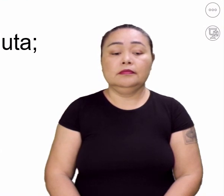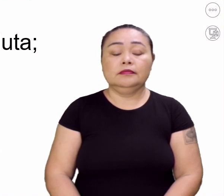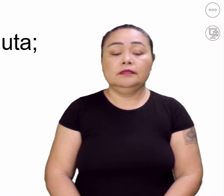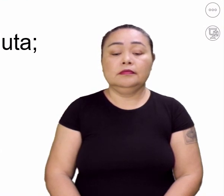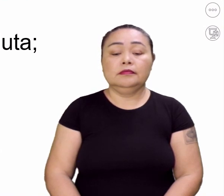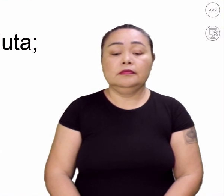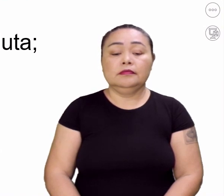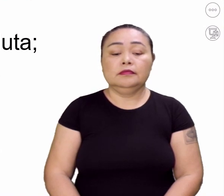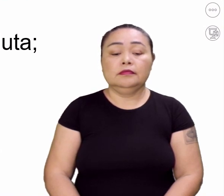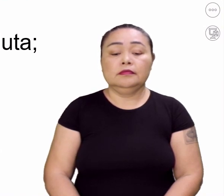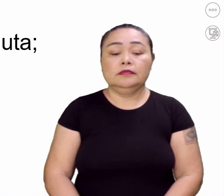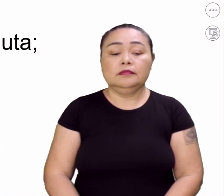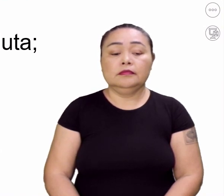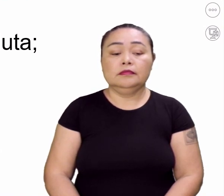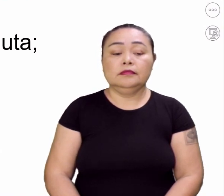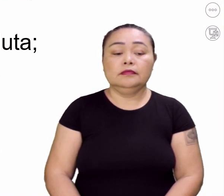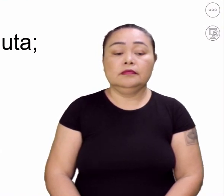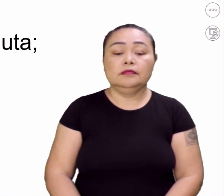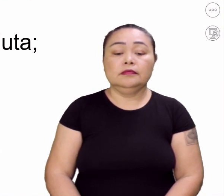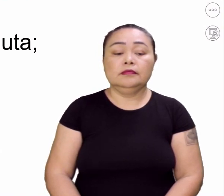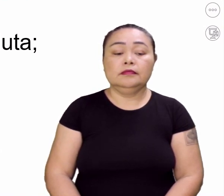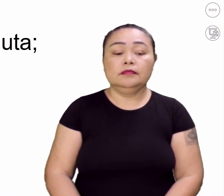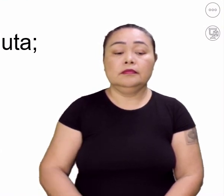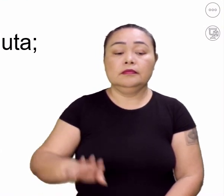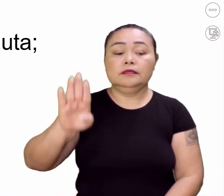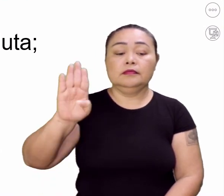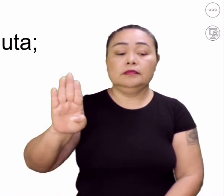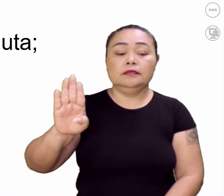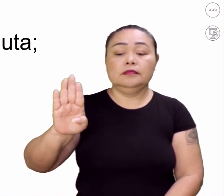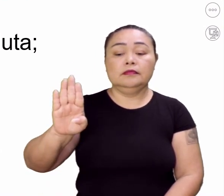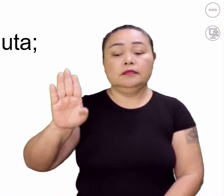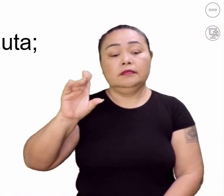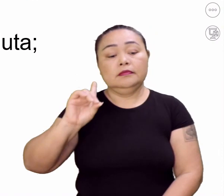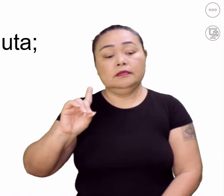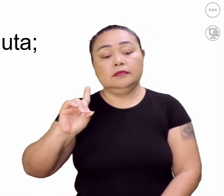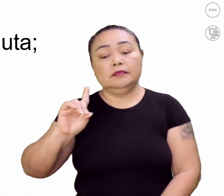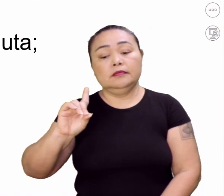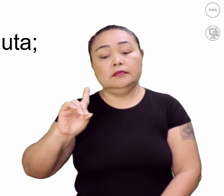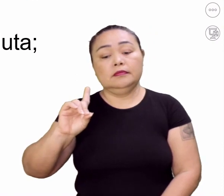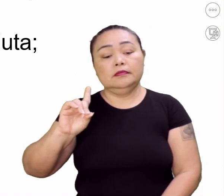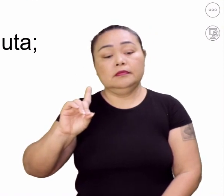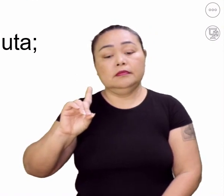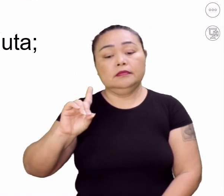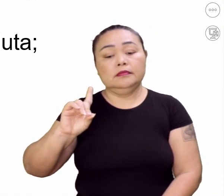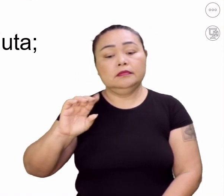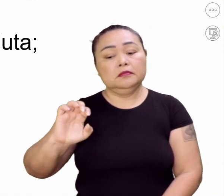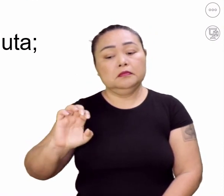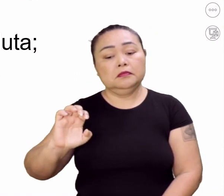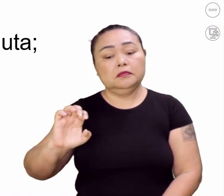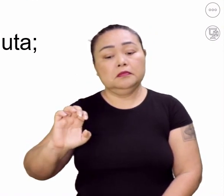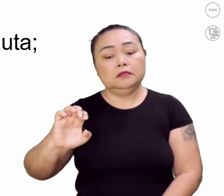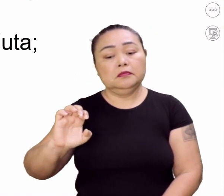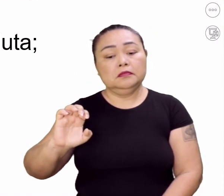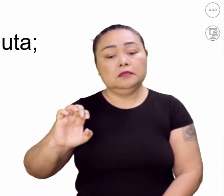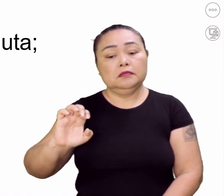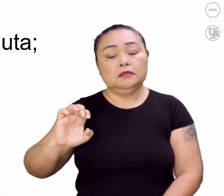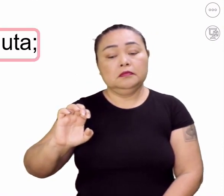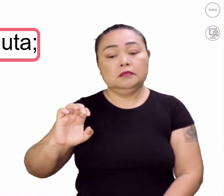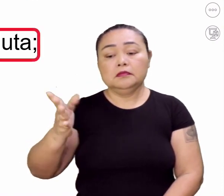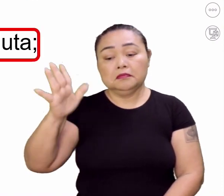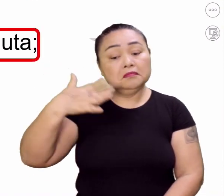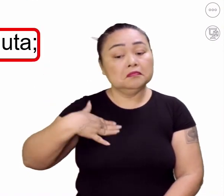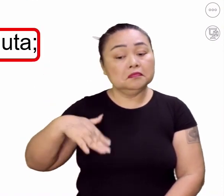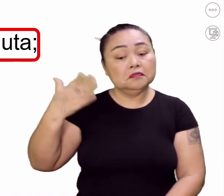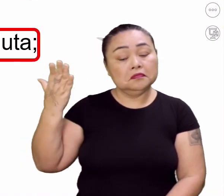pode ficar entre B, D e E. Rogério, mas essa aqui tá